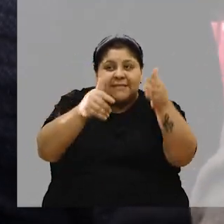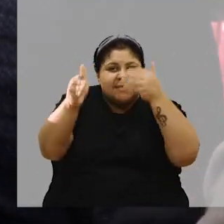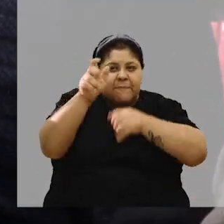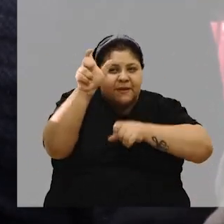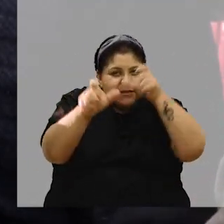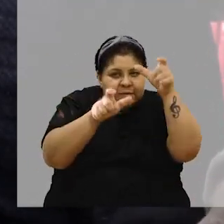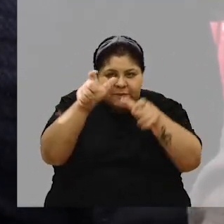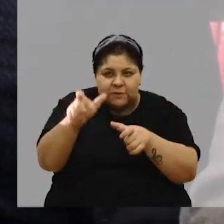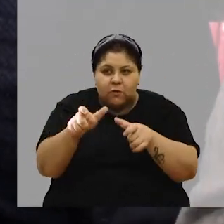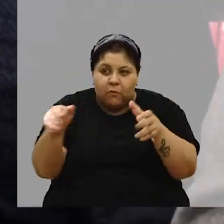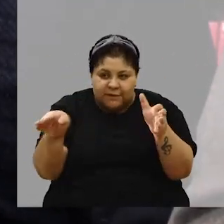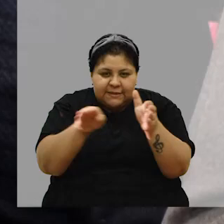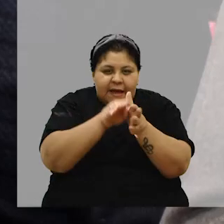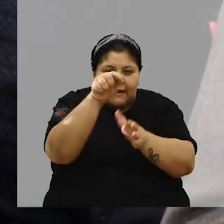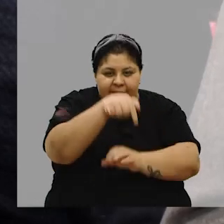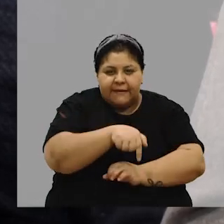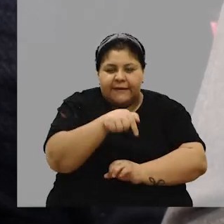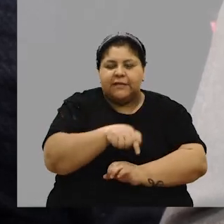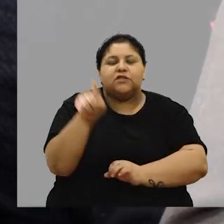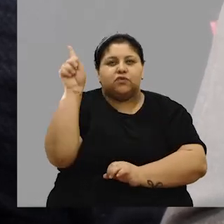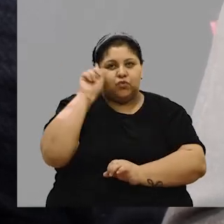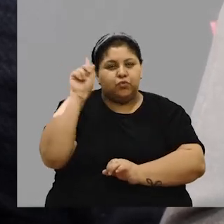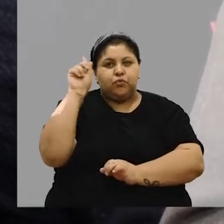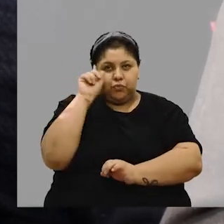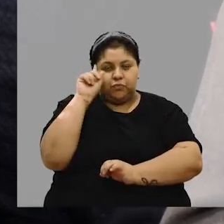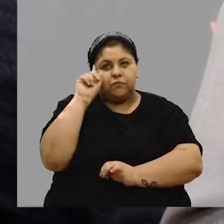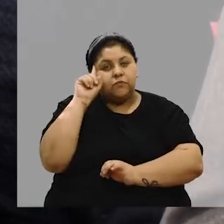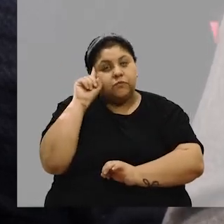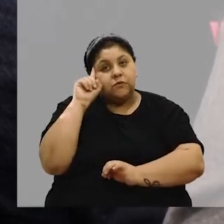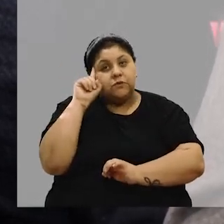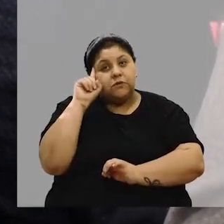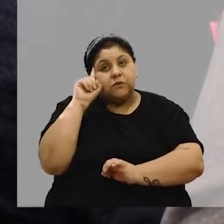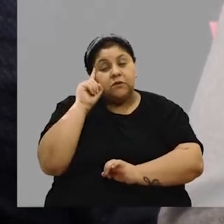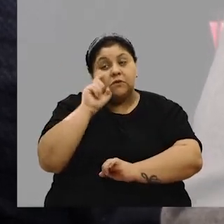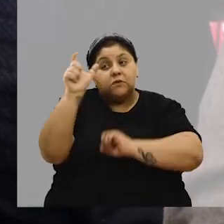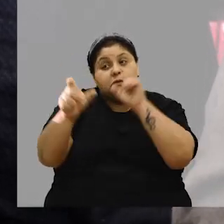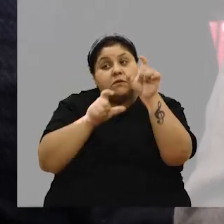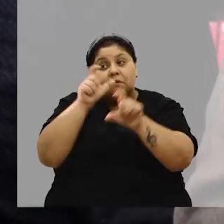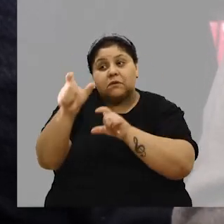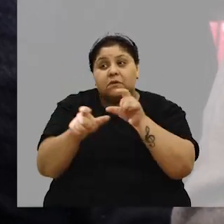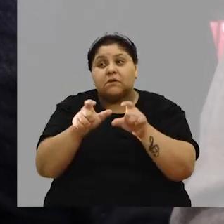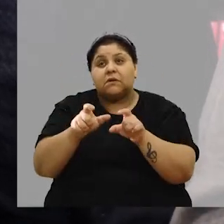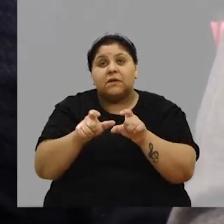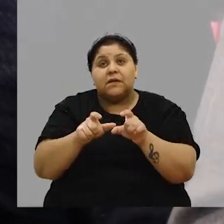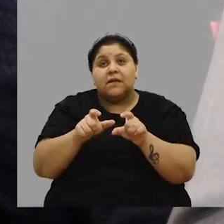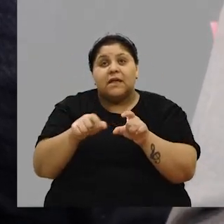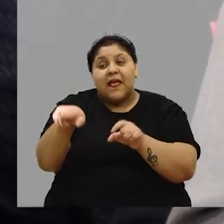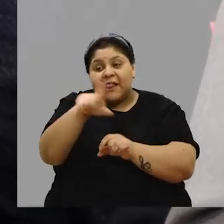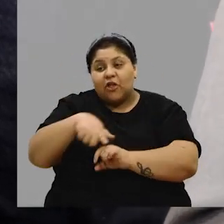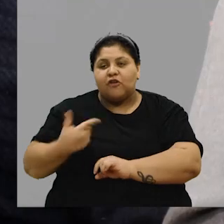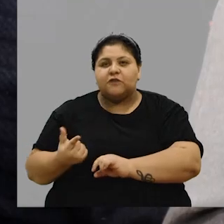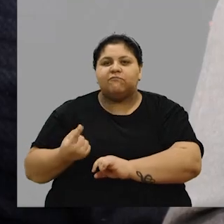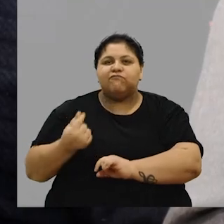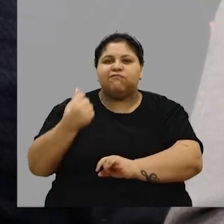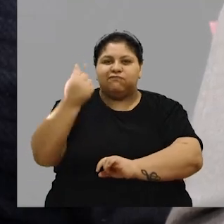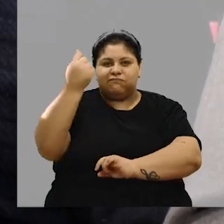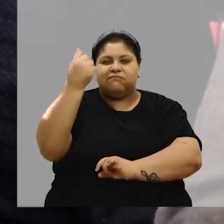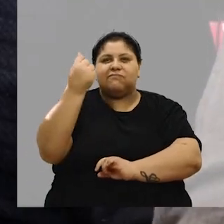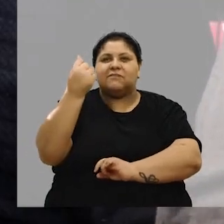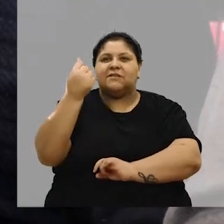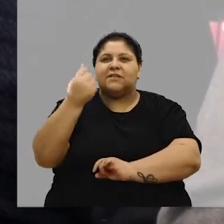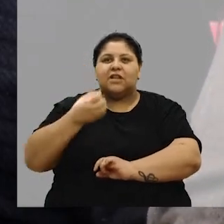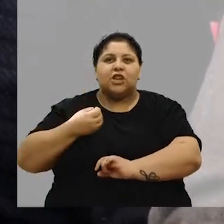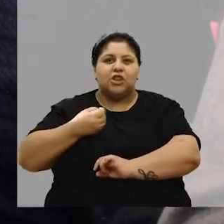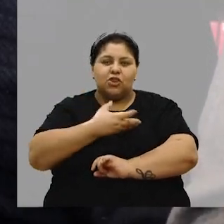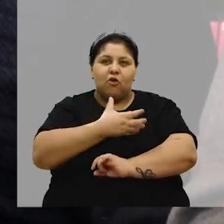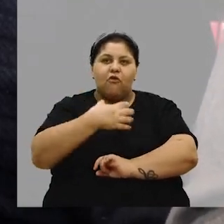recebendo todas as pessoas que aqui chegam, né, diariamente, e essas pessoas que são a nossa riqueza, não é? Que estão